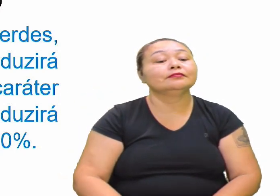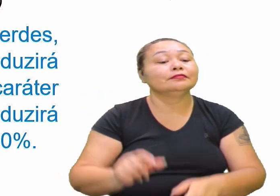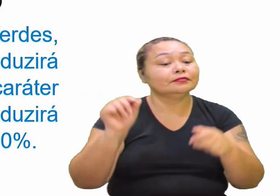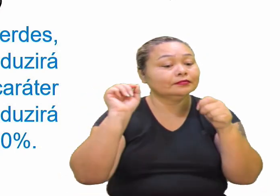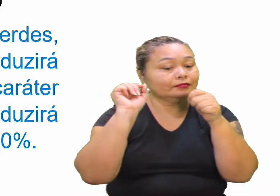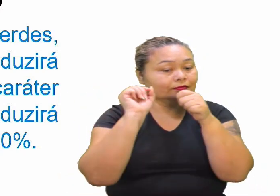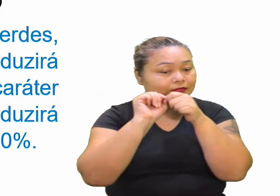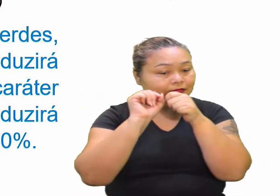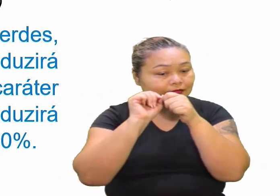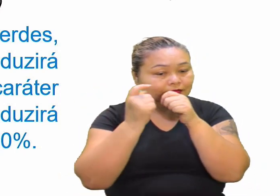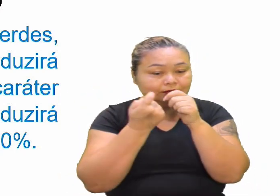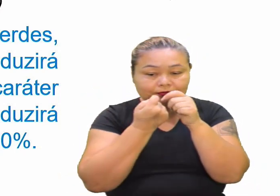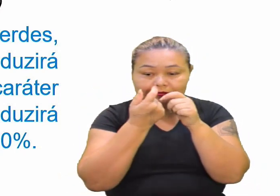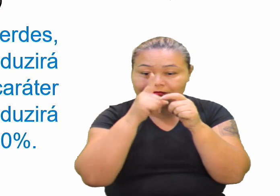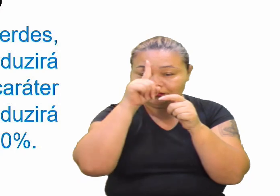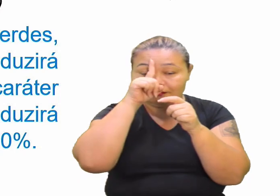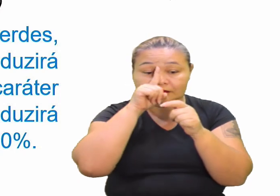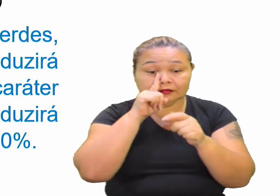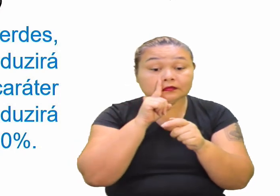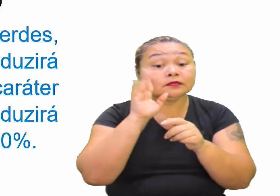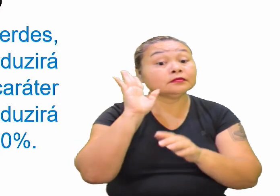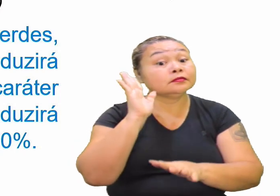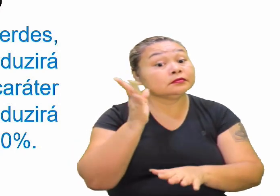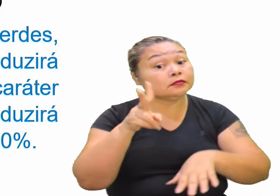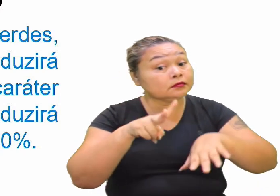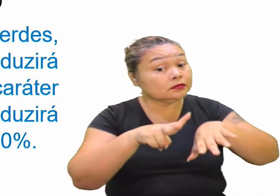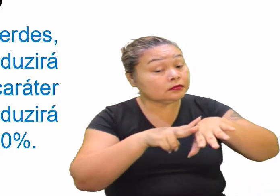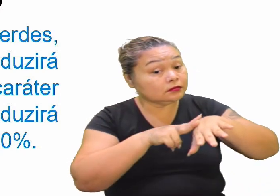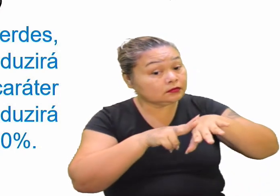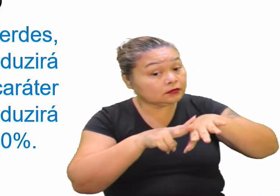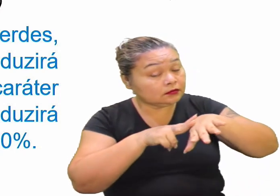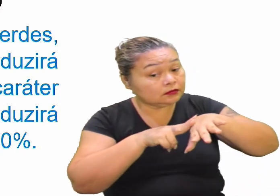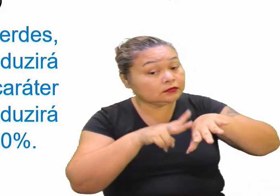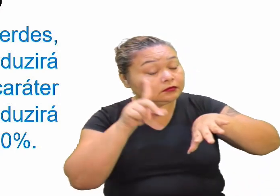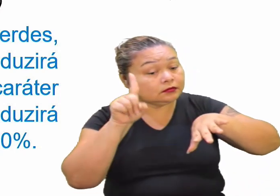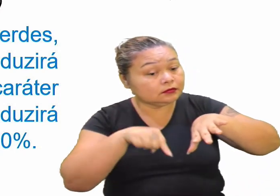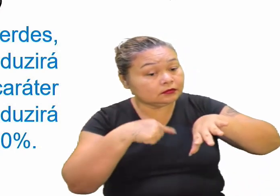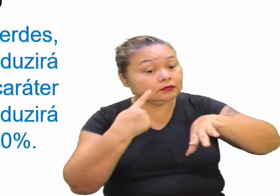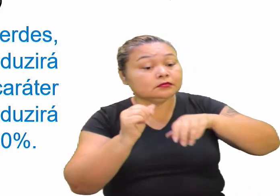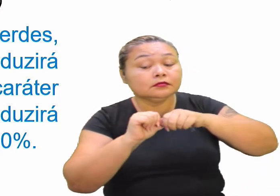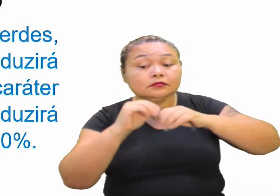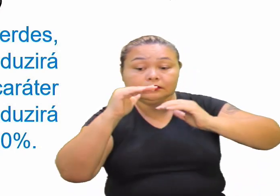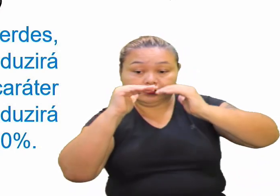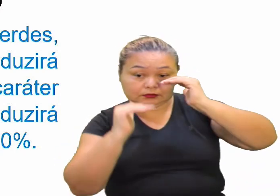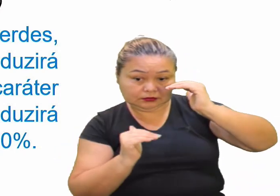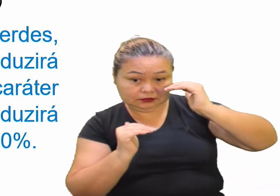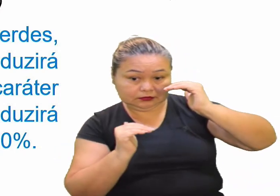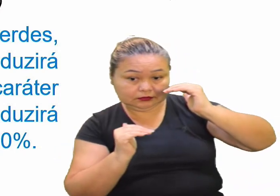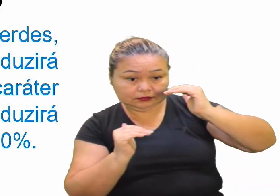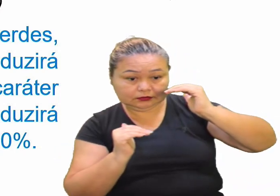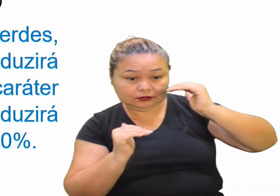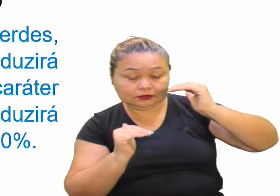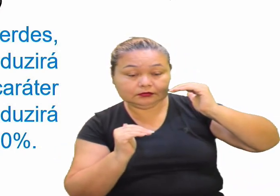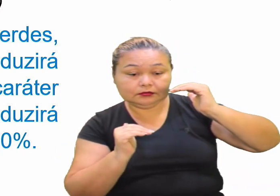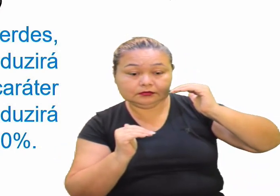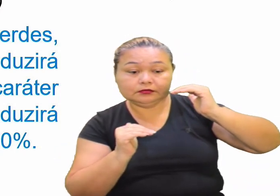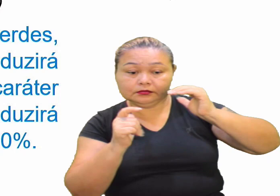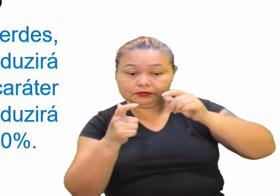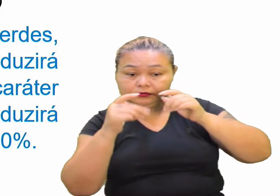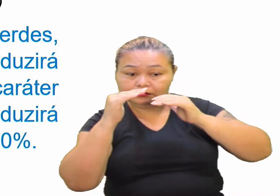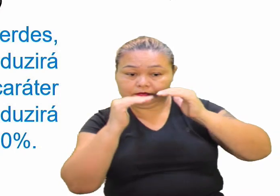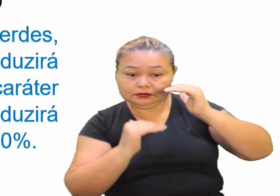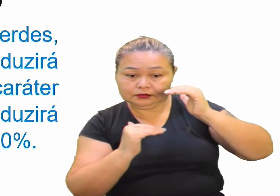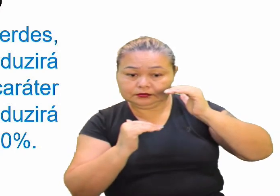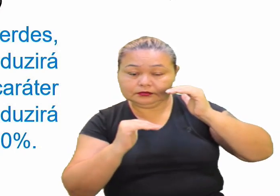Produzirá apenas ervilhas amarelas, já que verde é um caráter recessivo. Se a ervilha